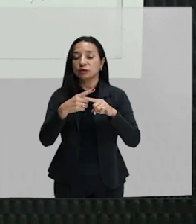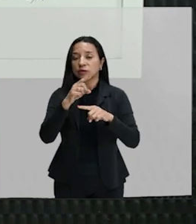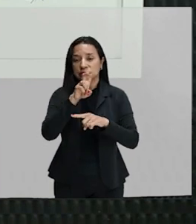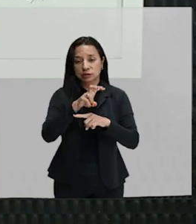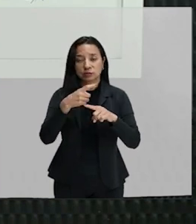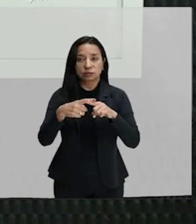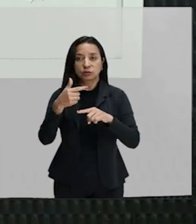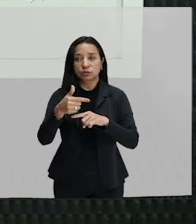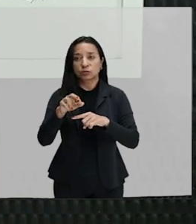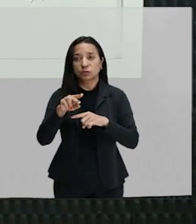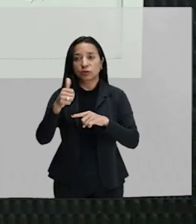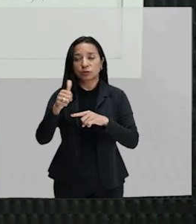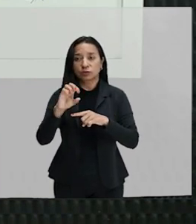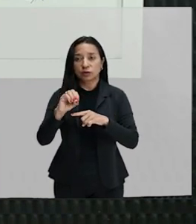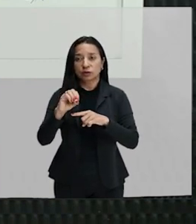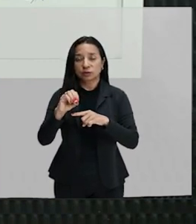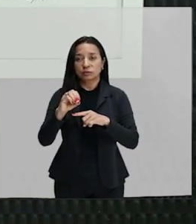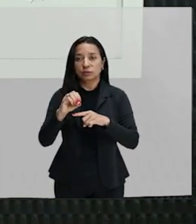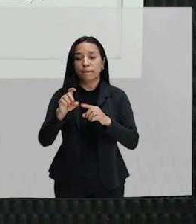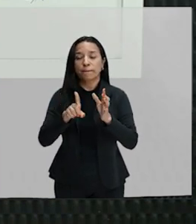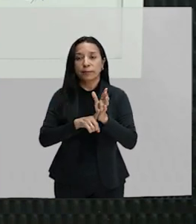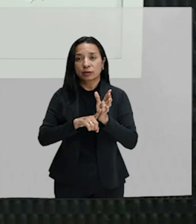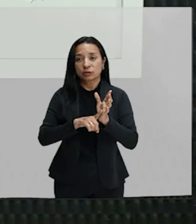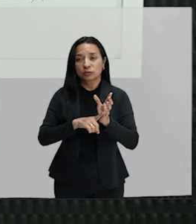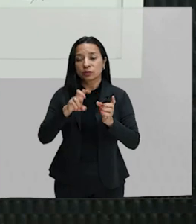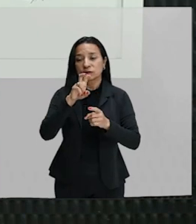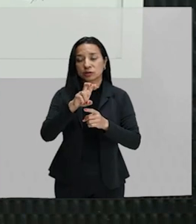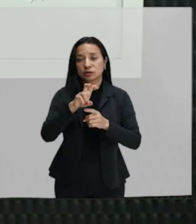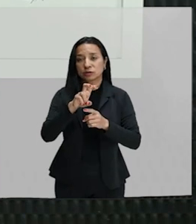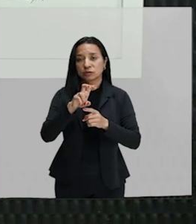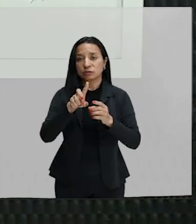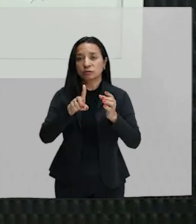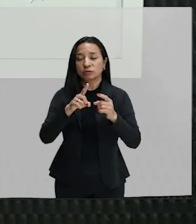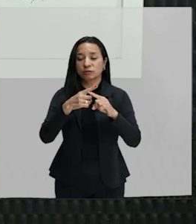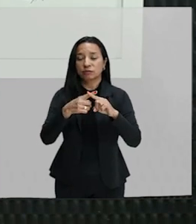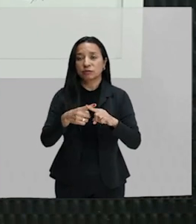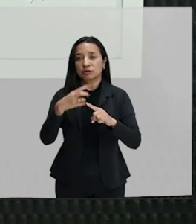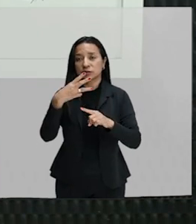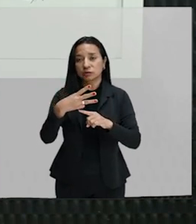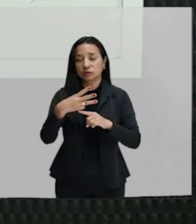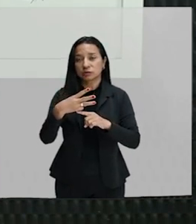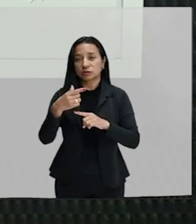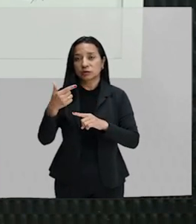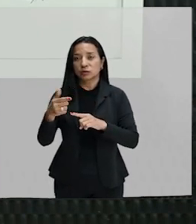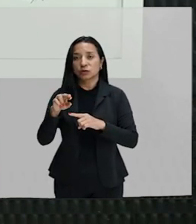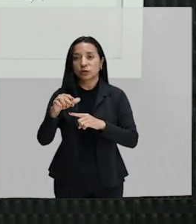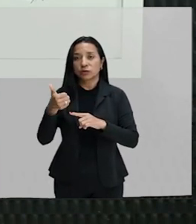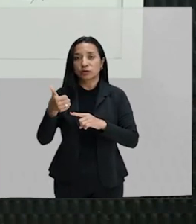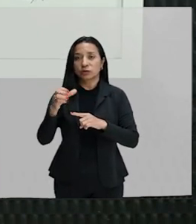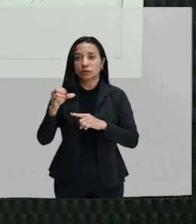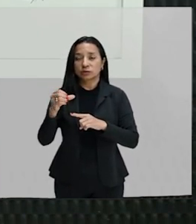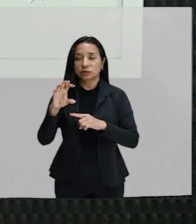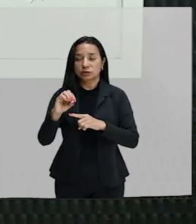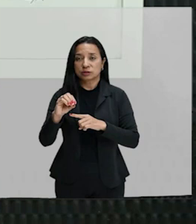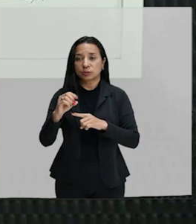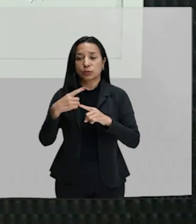10 vezes temperatura em cé Men 5 x 32 dá 160 né porque 5 x